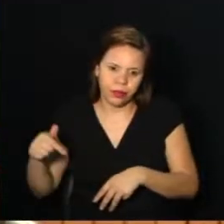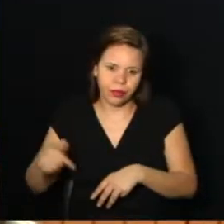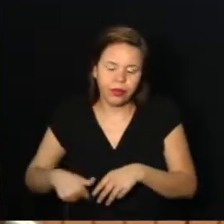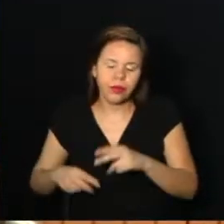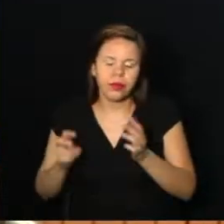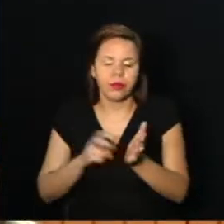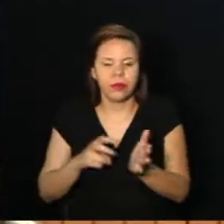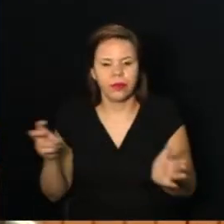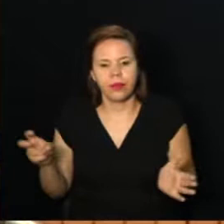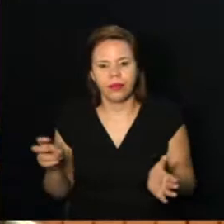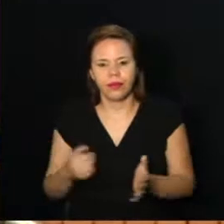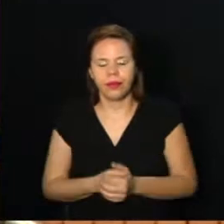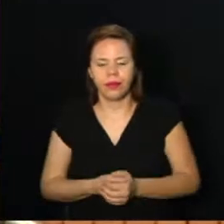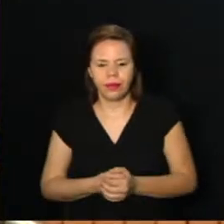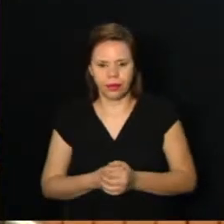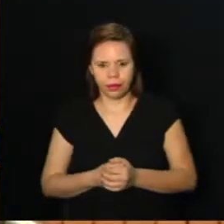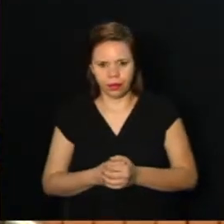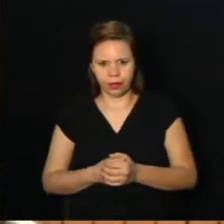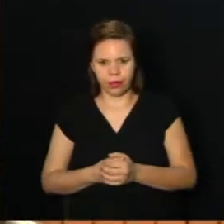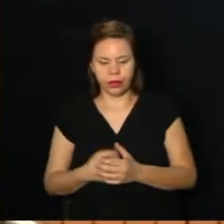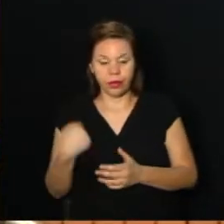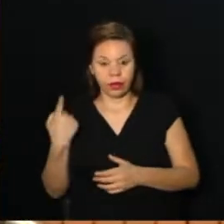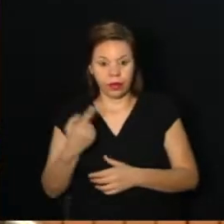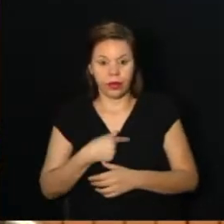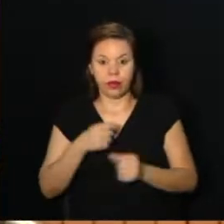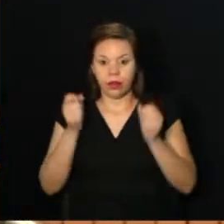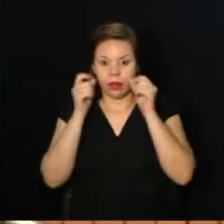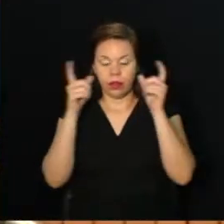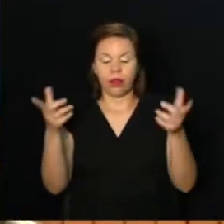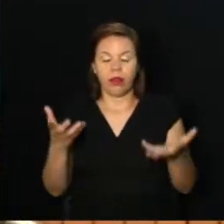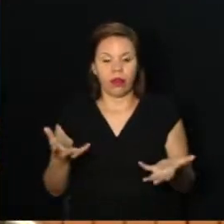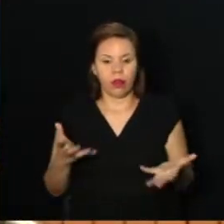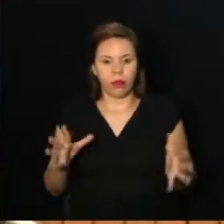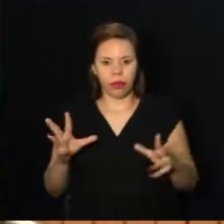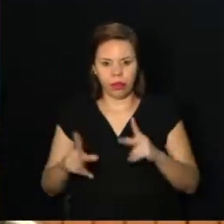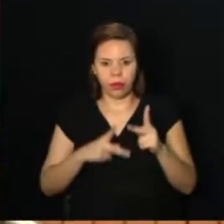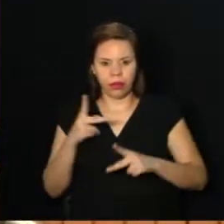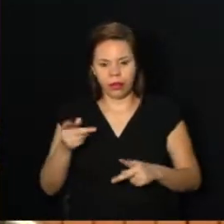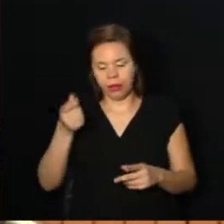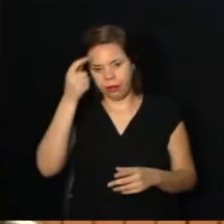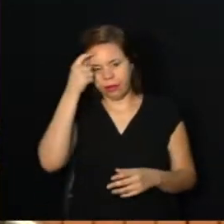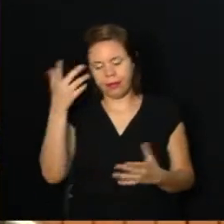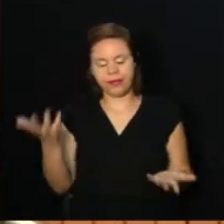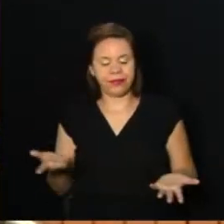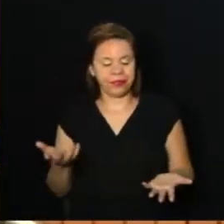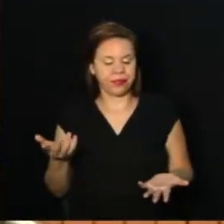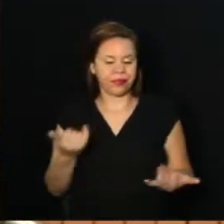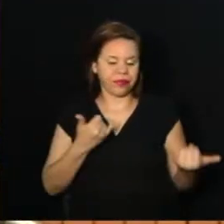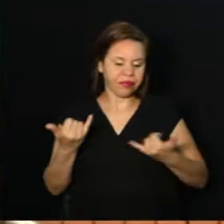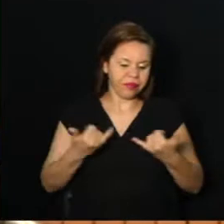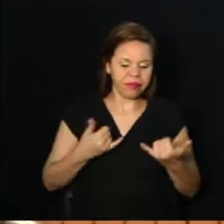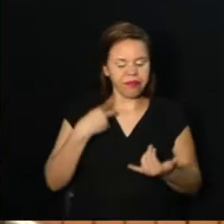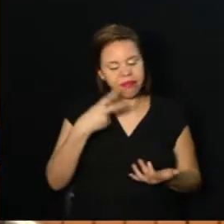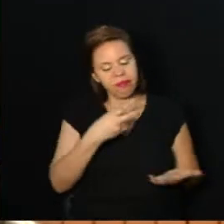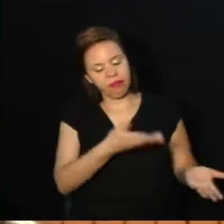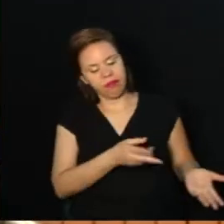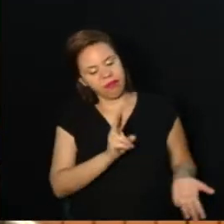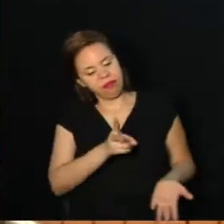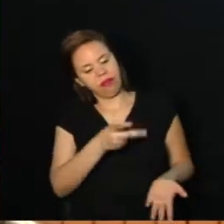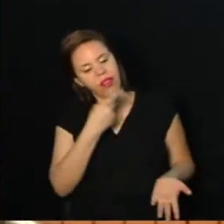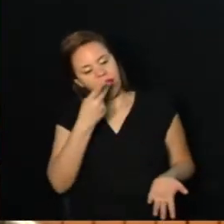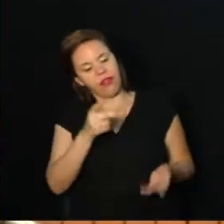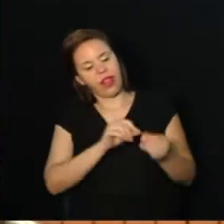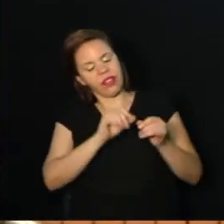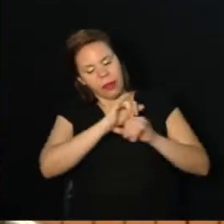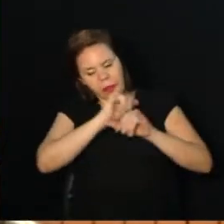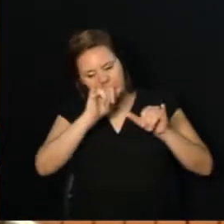manhã. E esse despertar de consciência, embora muitas pessoas falem assim, vereador, mas sempre que se faz